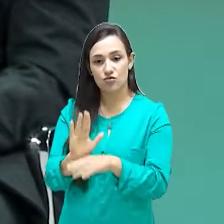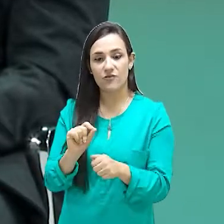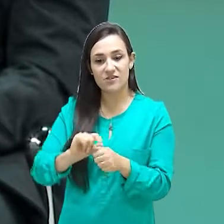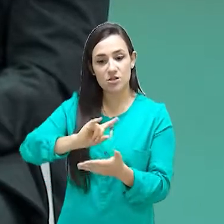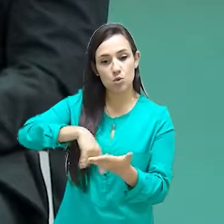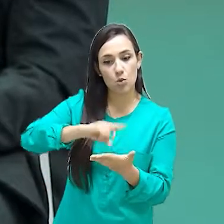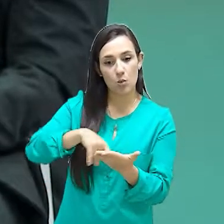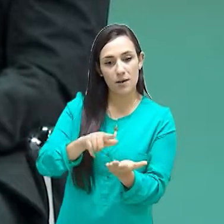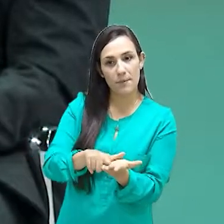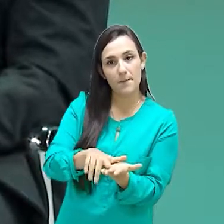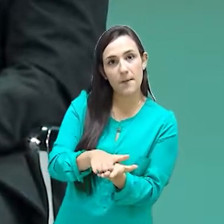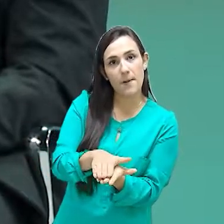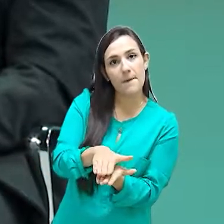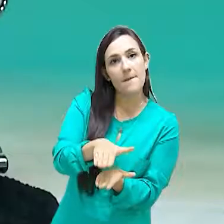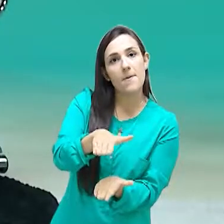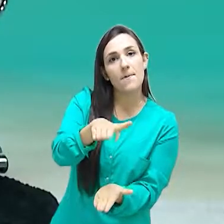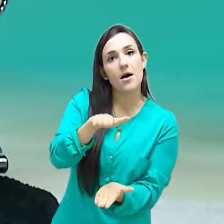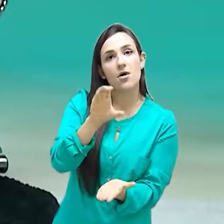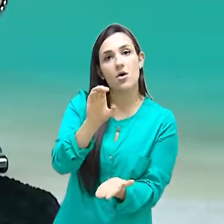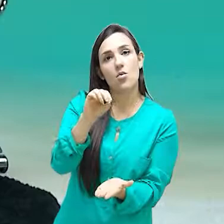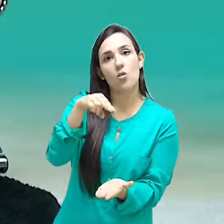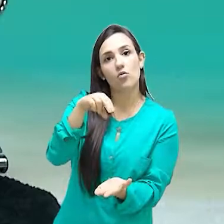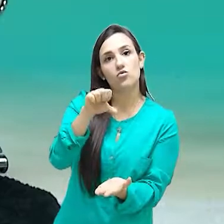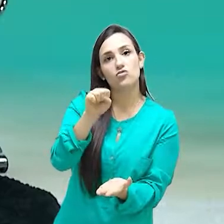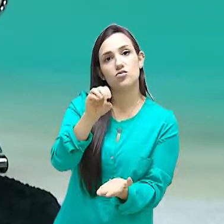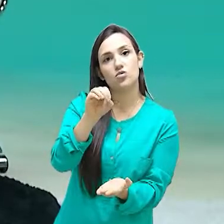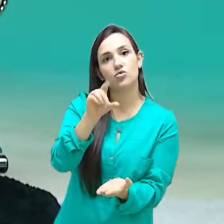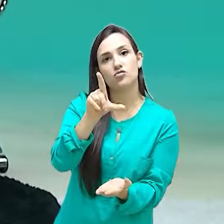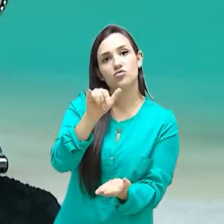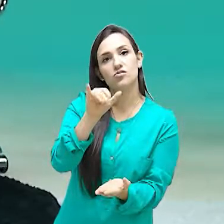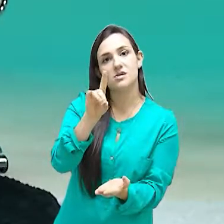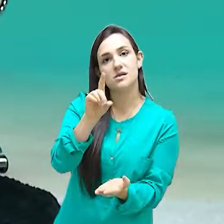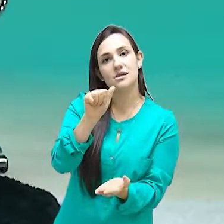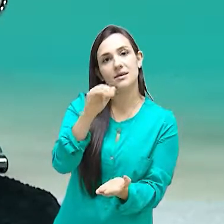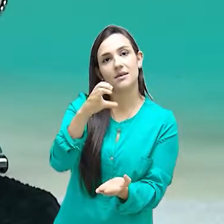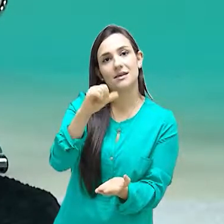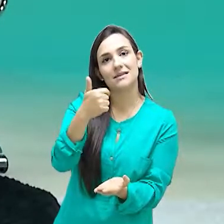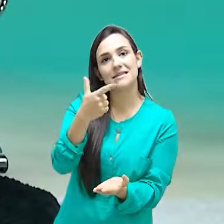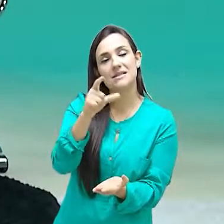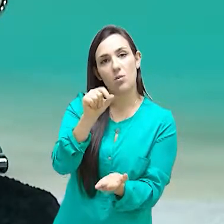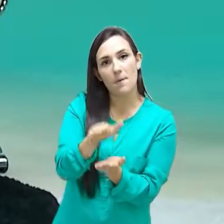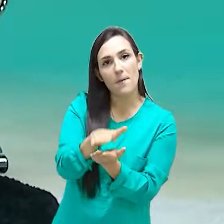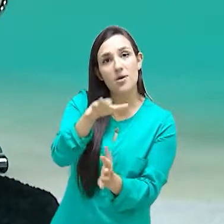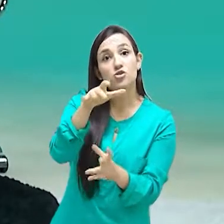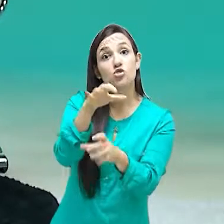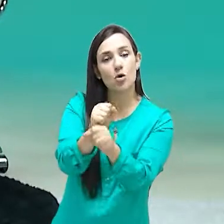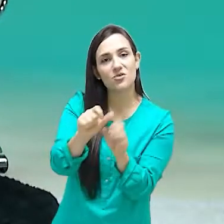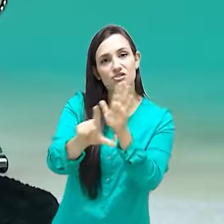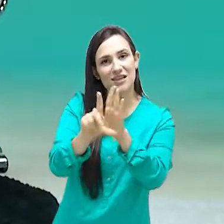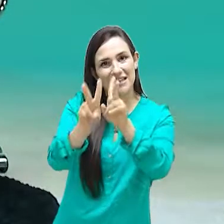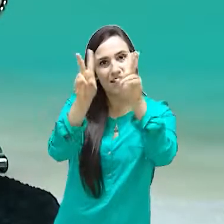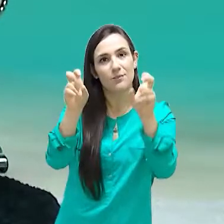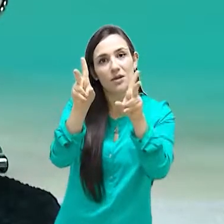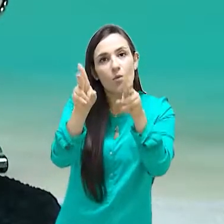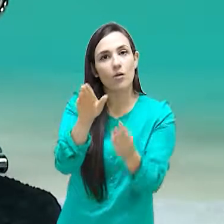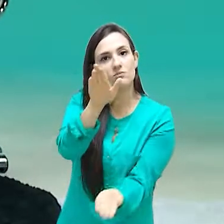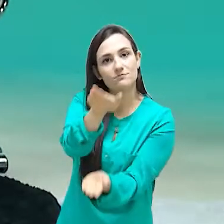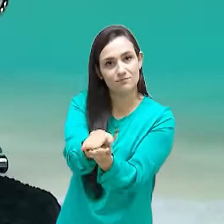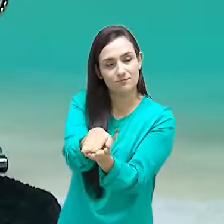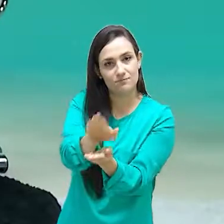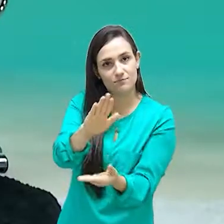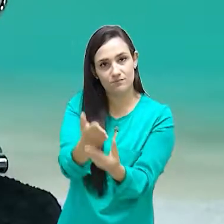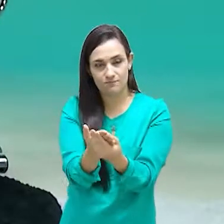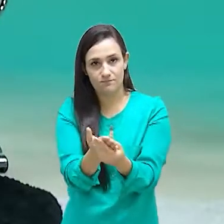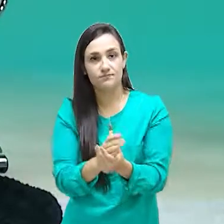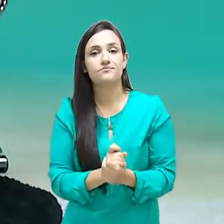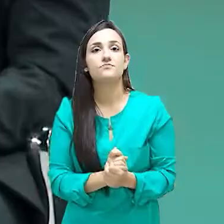dos documentos da consolidação. A SAUGE ela é uma secretaria muito vinculada à atividade fim